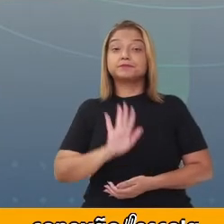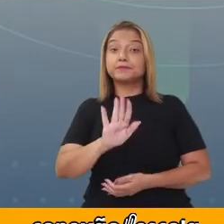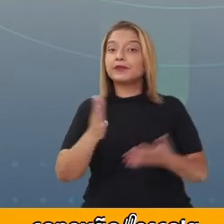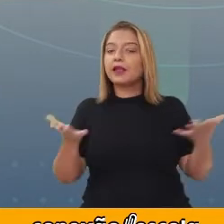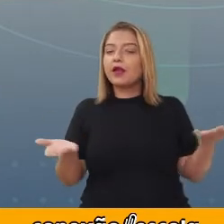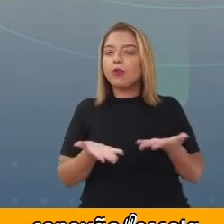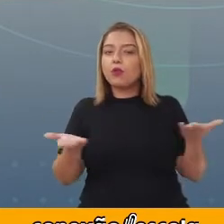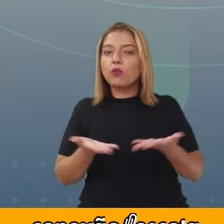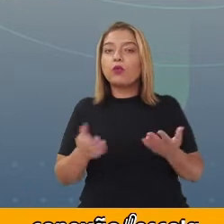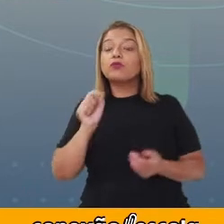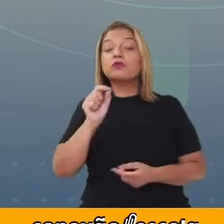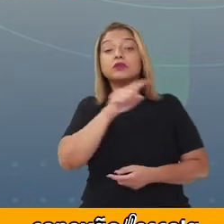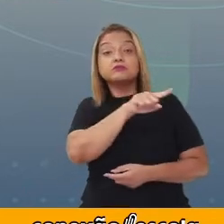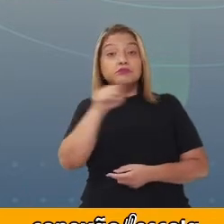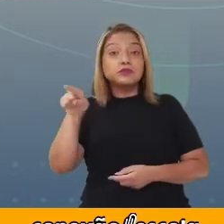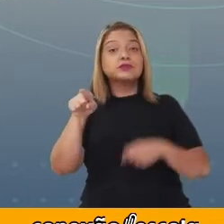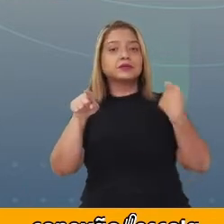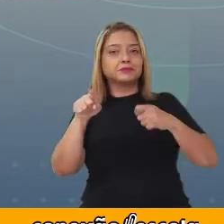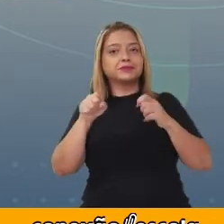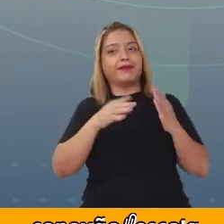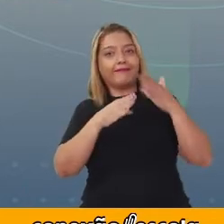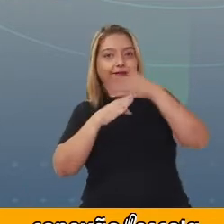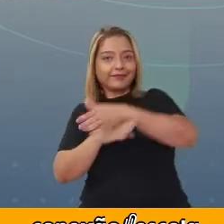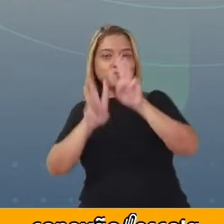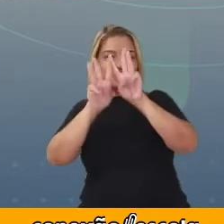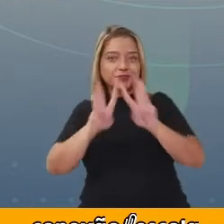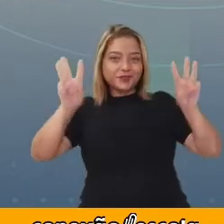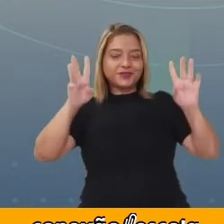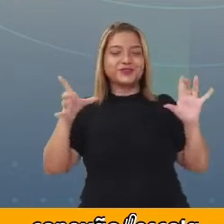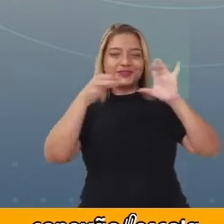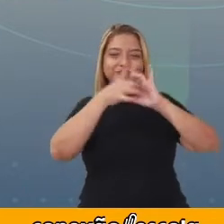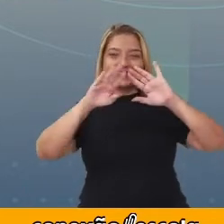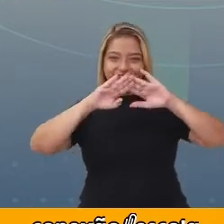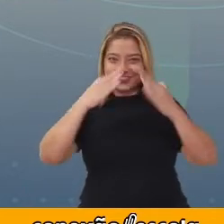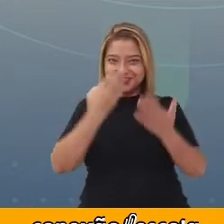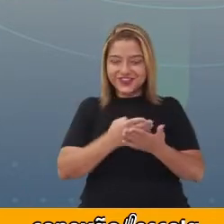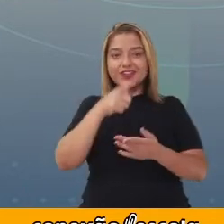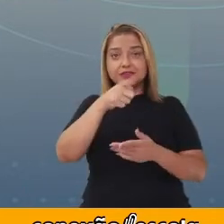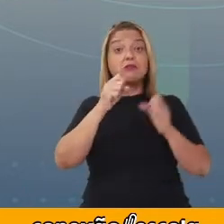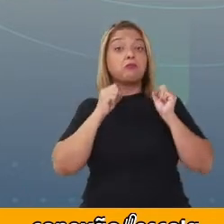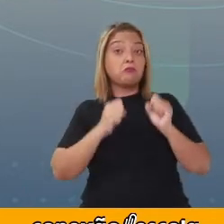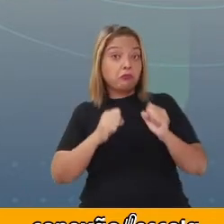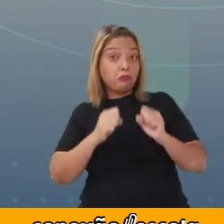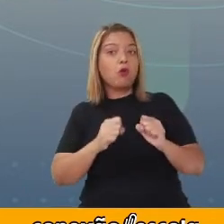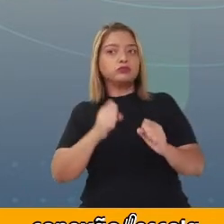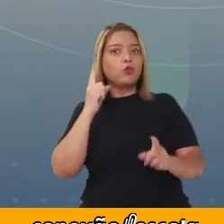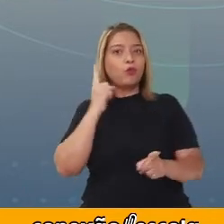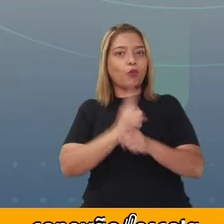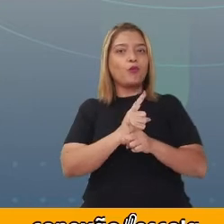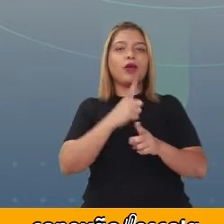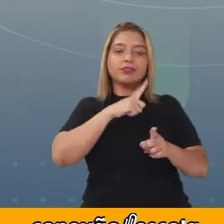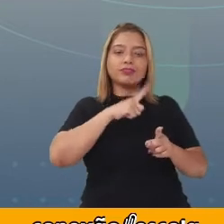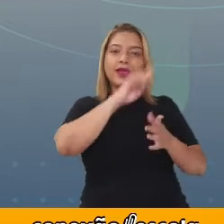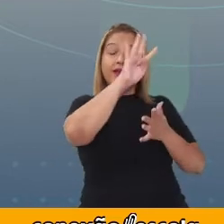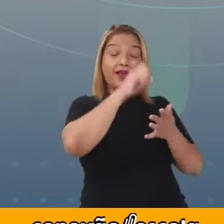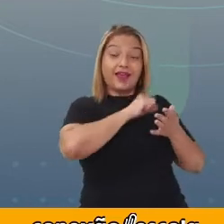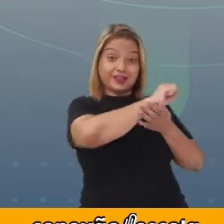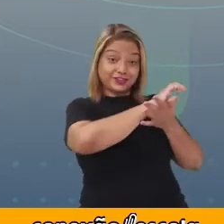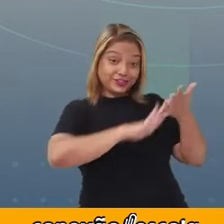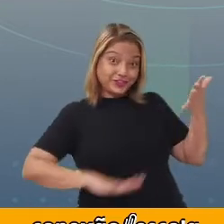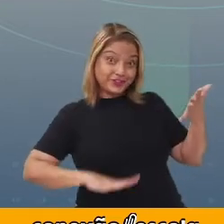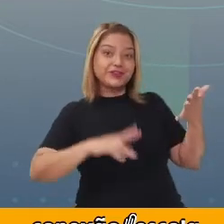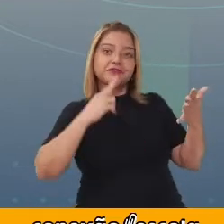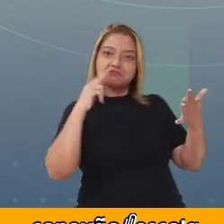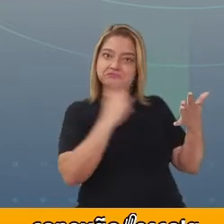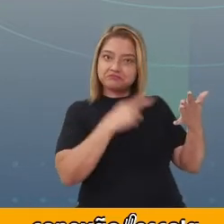Agora, chegou a hora de você acessar o portal Conexão Escola e lá você vai encontrar a atividade proposta para